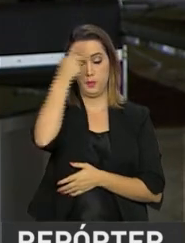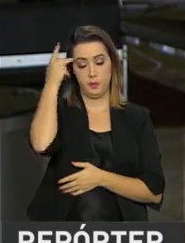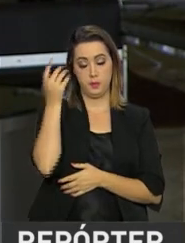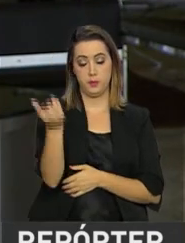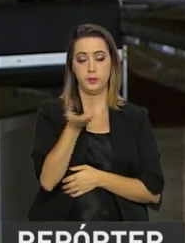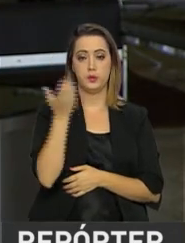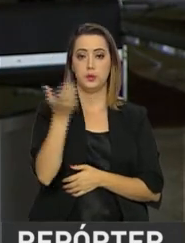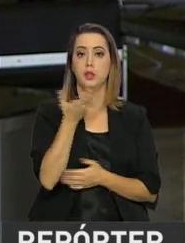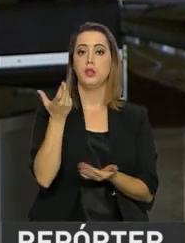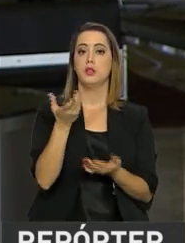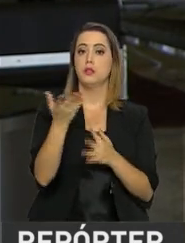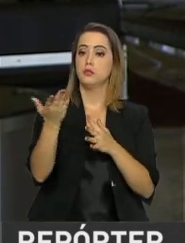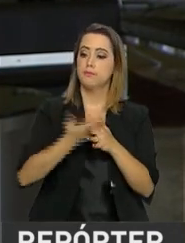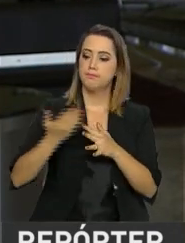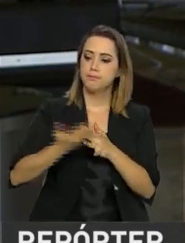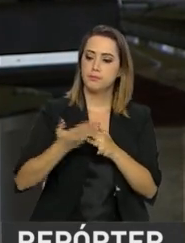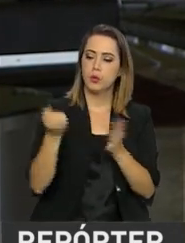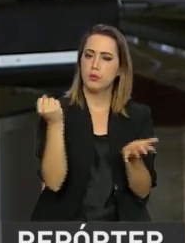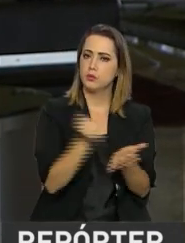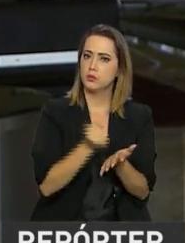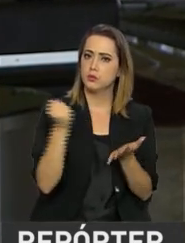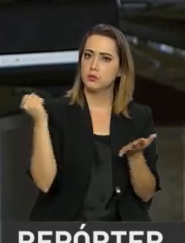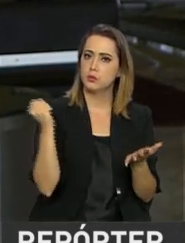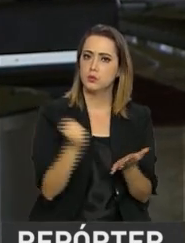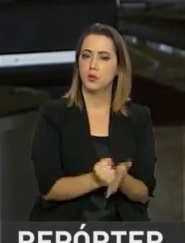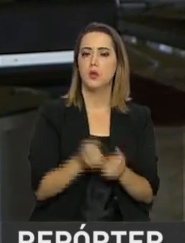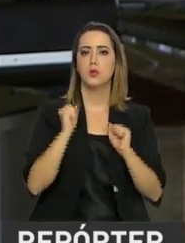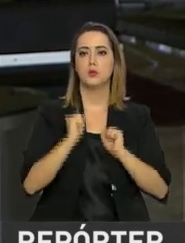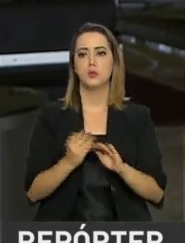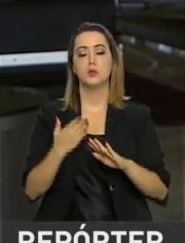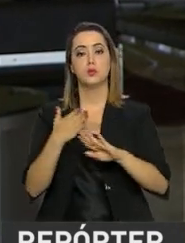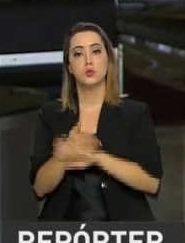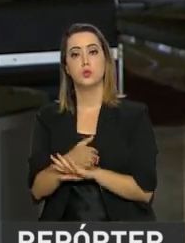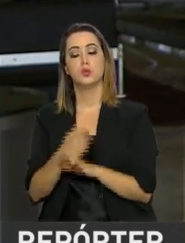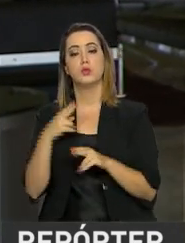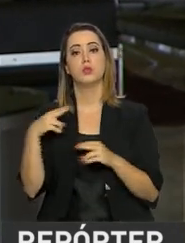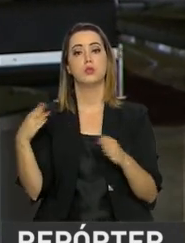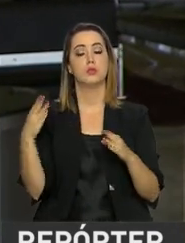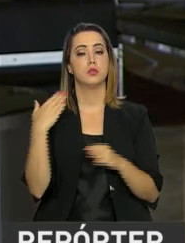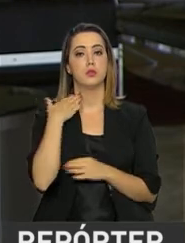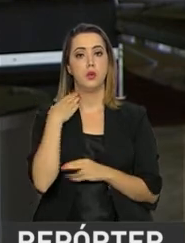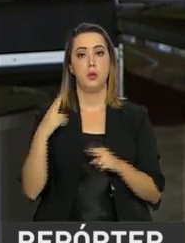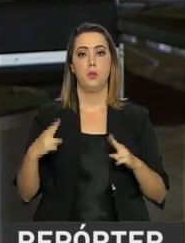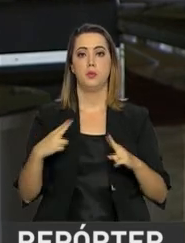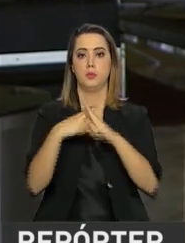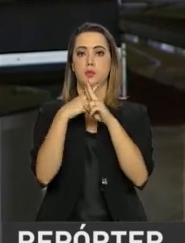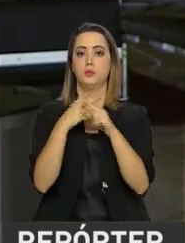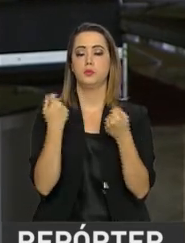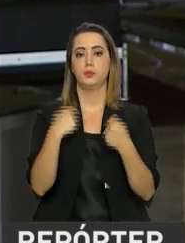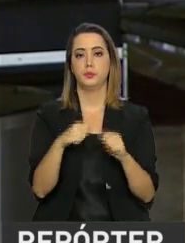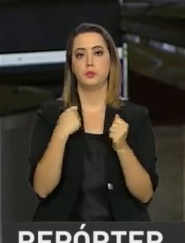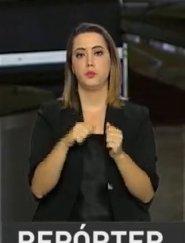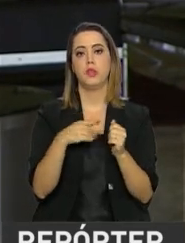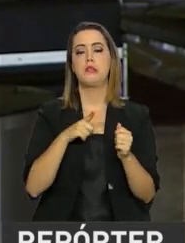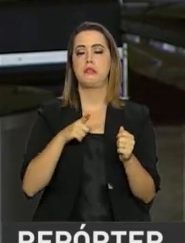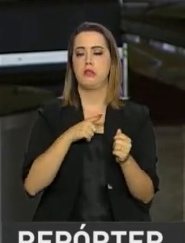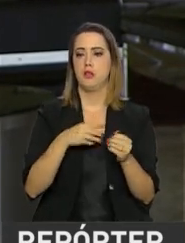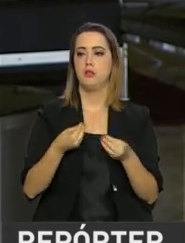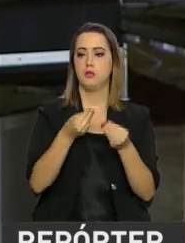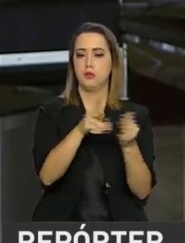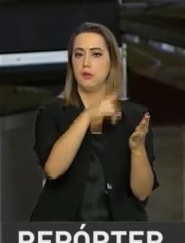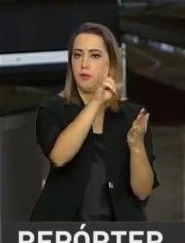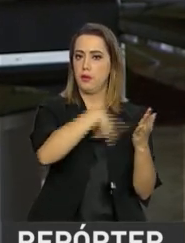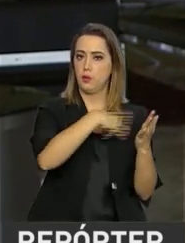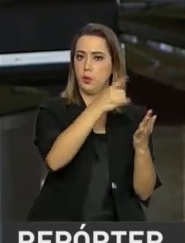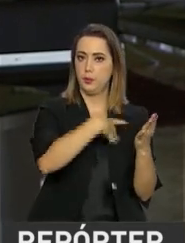contratar essa linha de crédito deve ir até uma agência da caixa econômica com a documentação exigida e durante a cerimônia o presidente